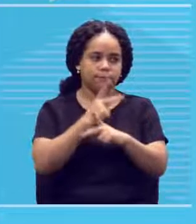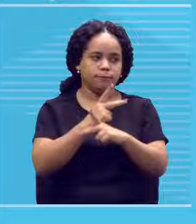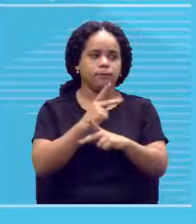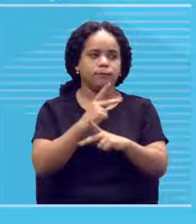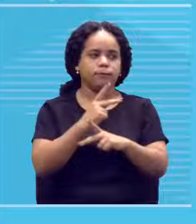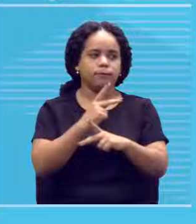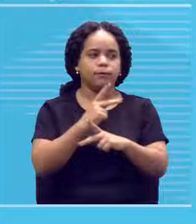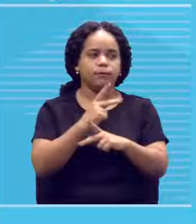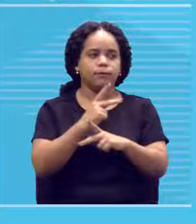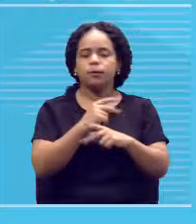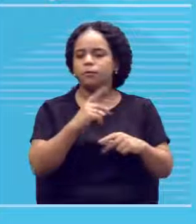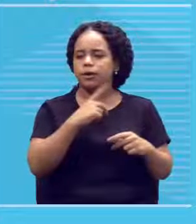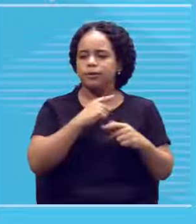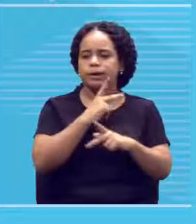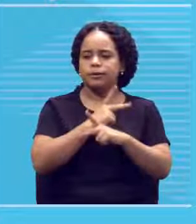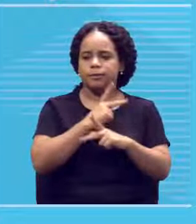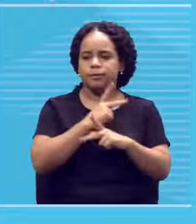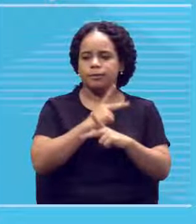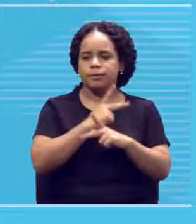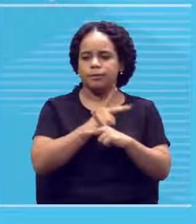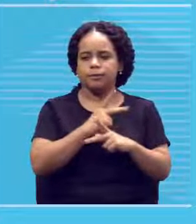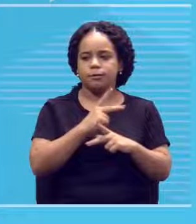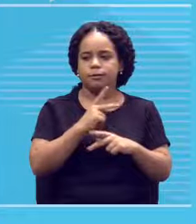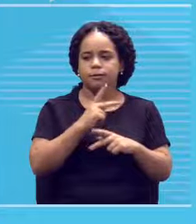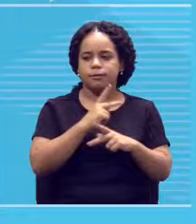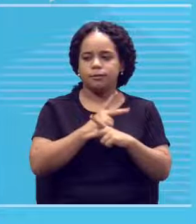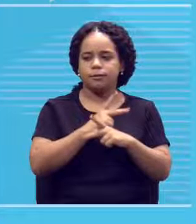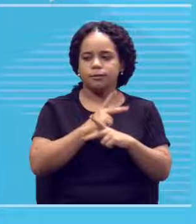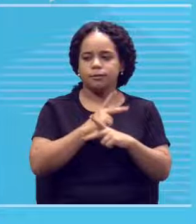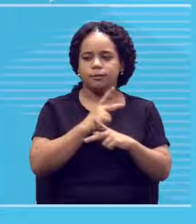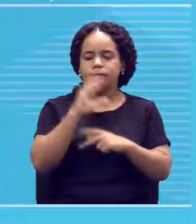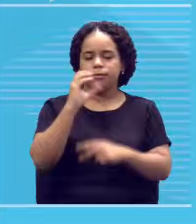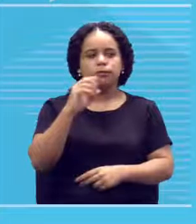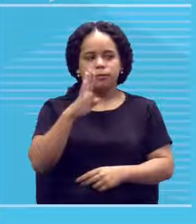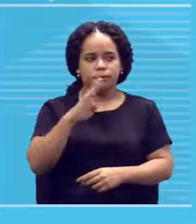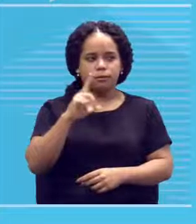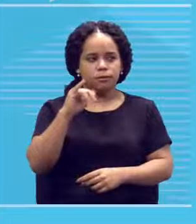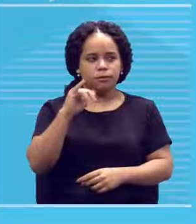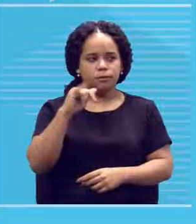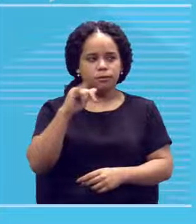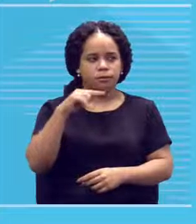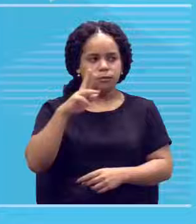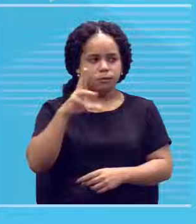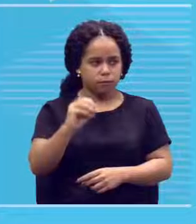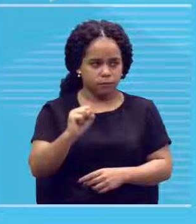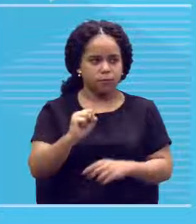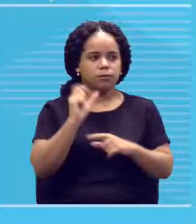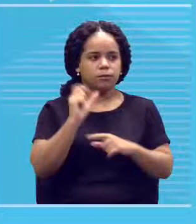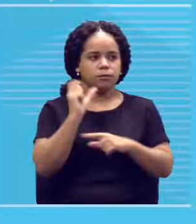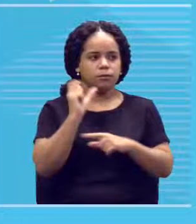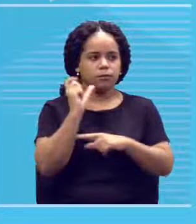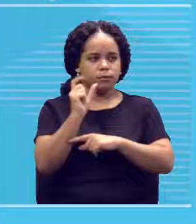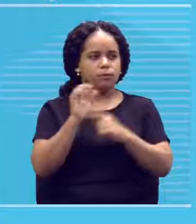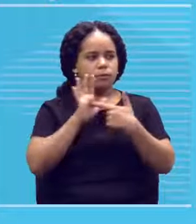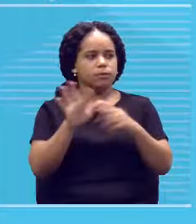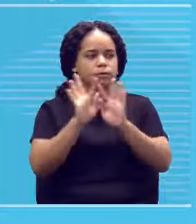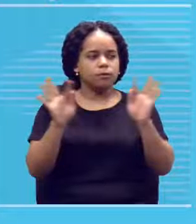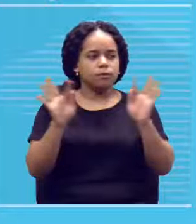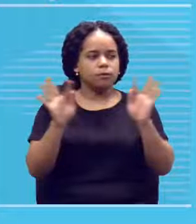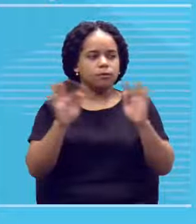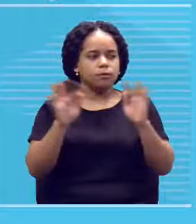oblíquo as palavras destacadas nas frases conforme o exemplo do item a eu vi a menina